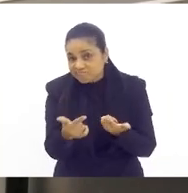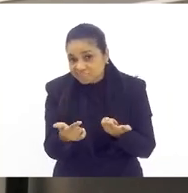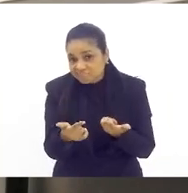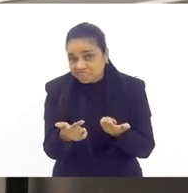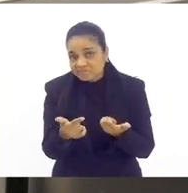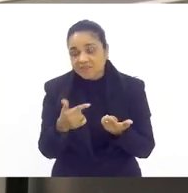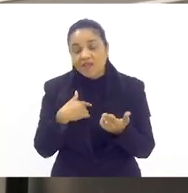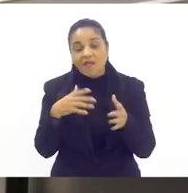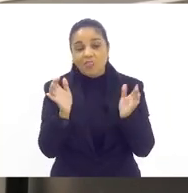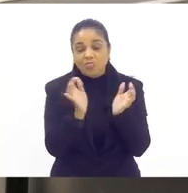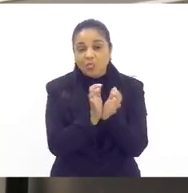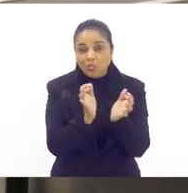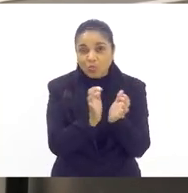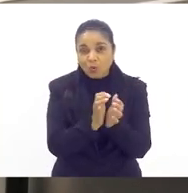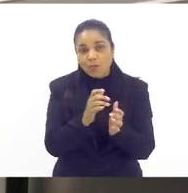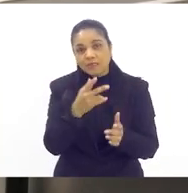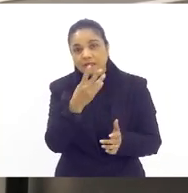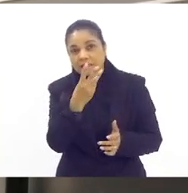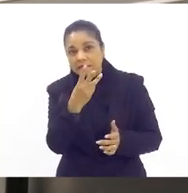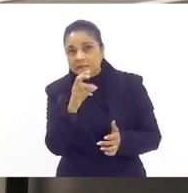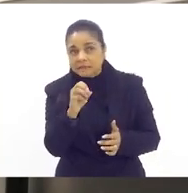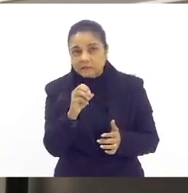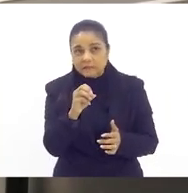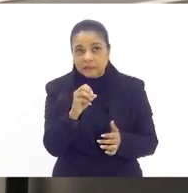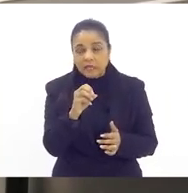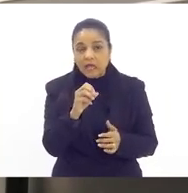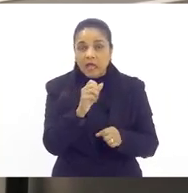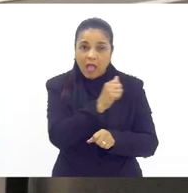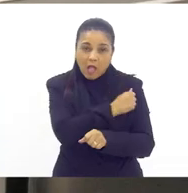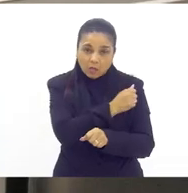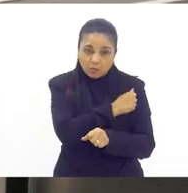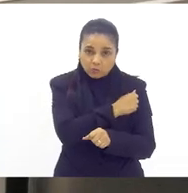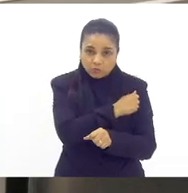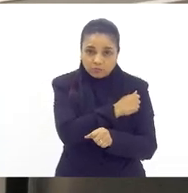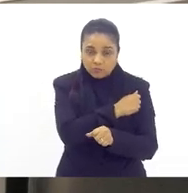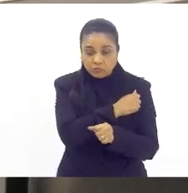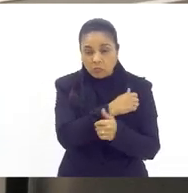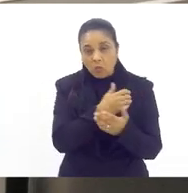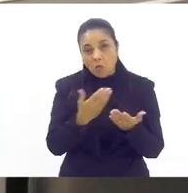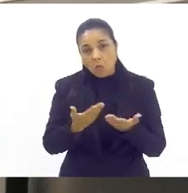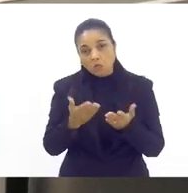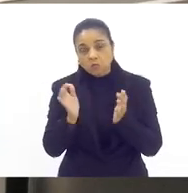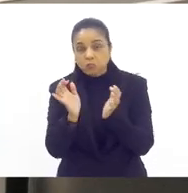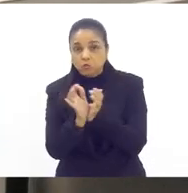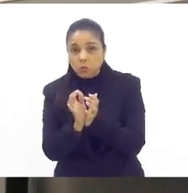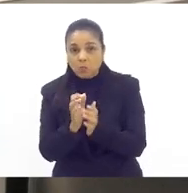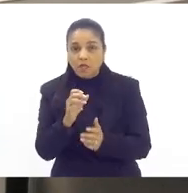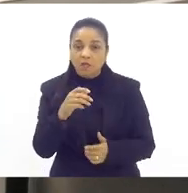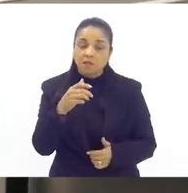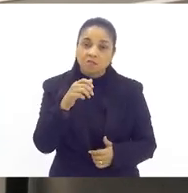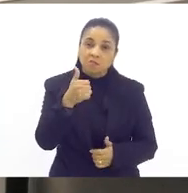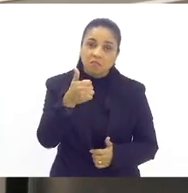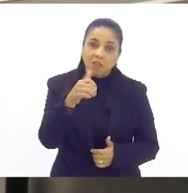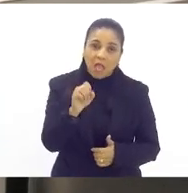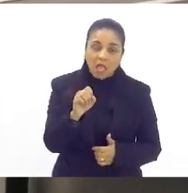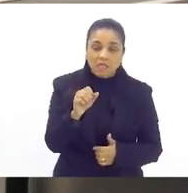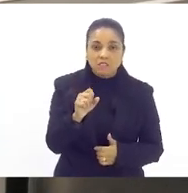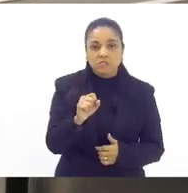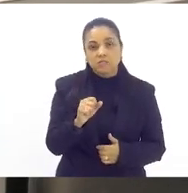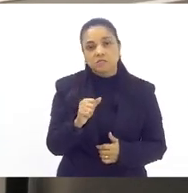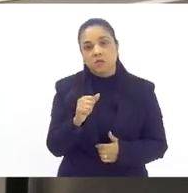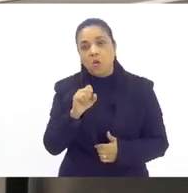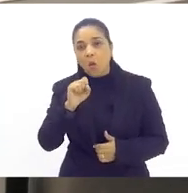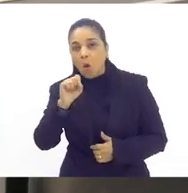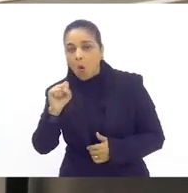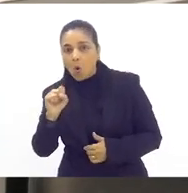turmas que deveriam compor 30 alunos têm oito 10 12 porque além de toda esta dificuldade